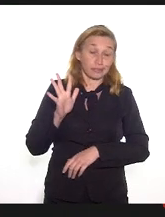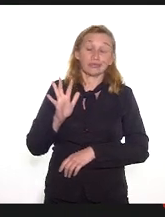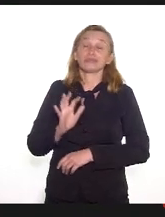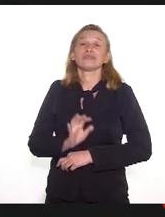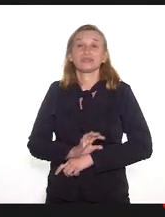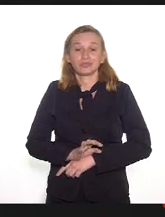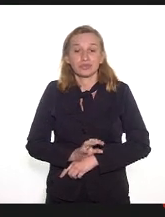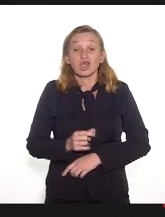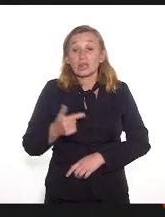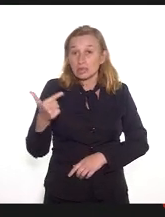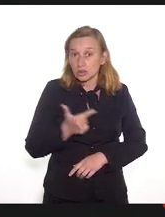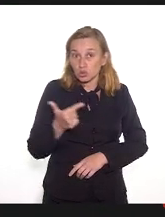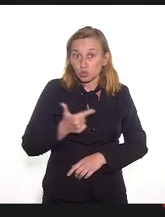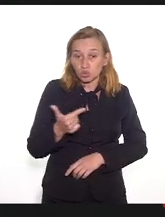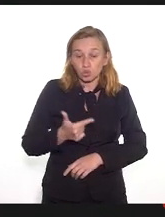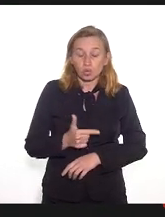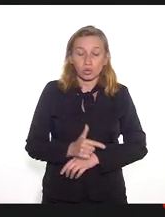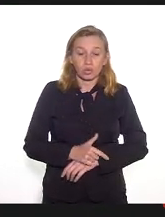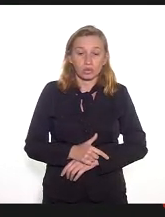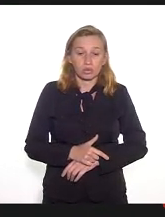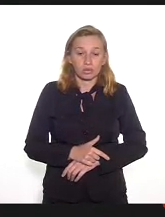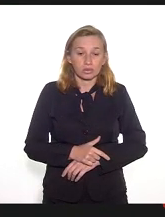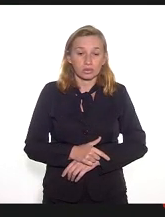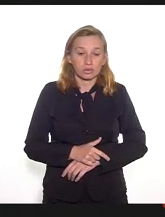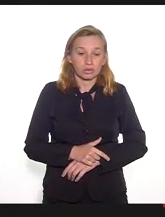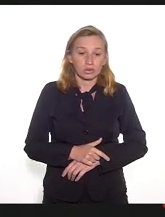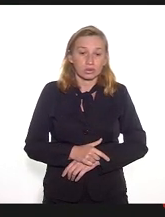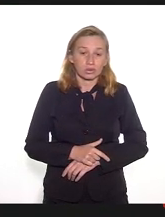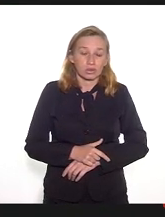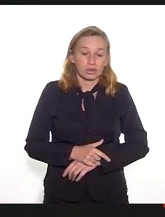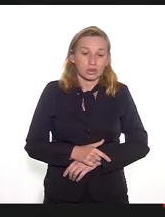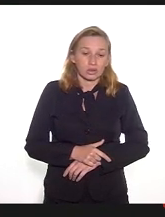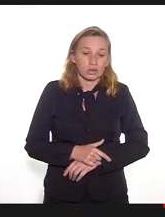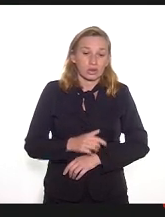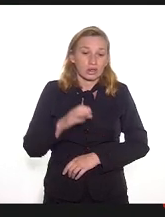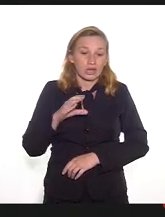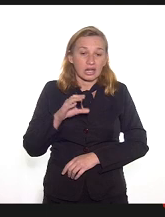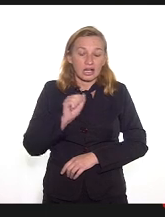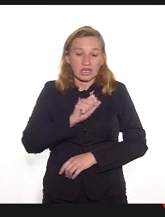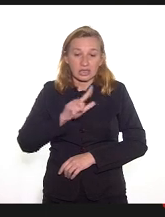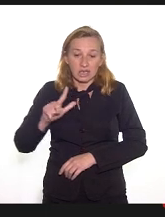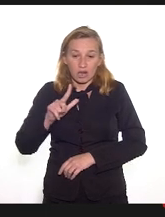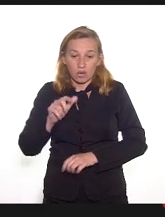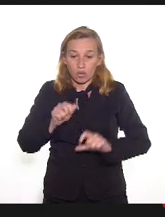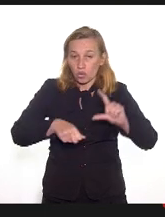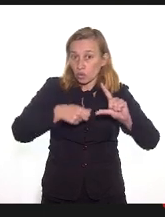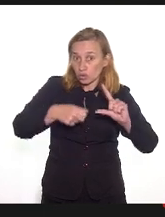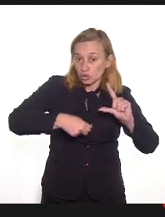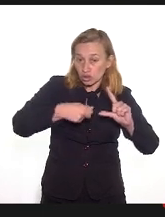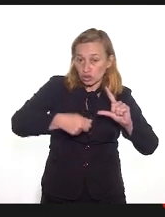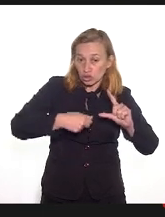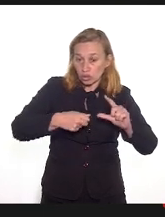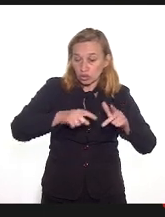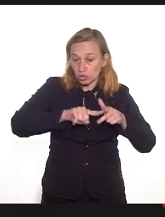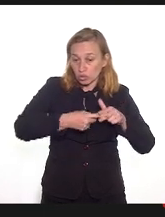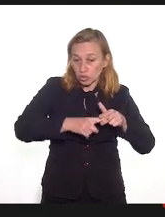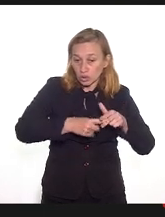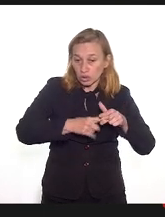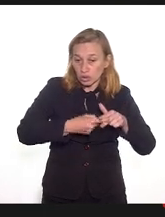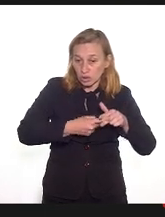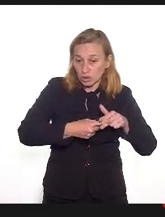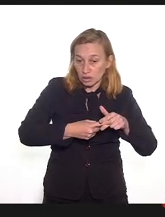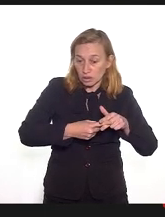caro. Segundo, que se estabelece um canal logístico de manutenção de uma espécie